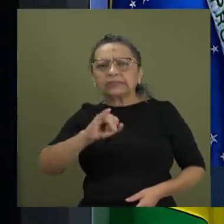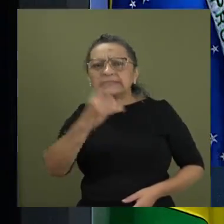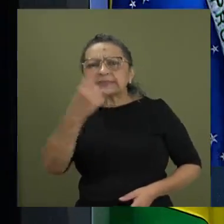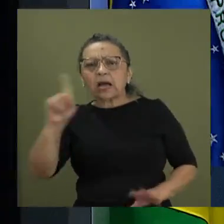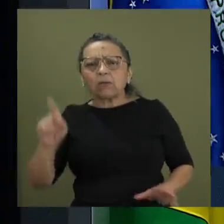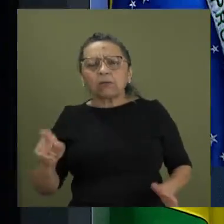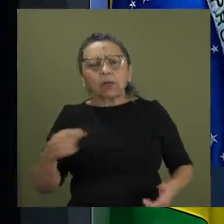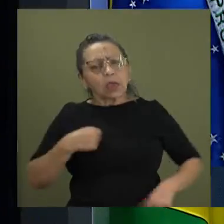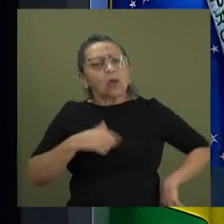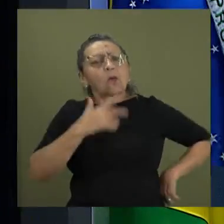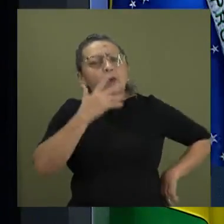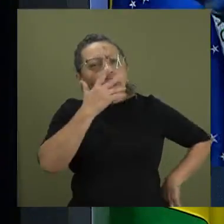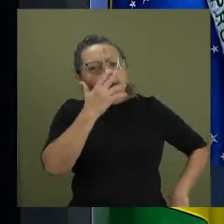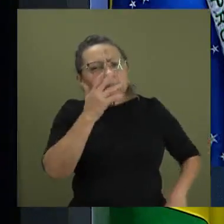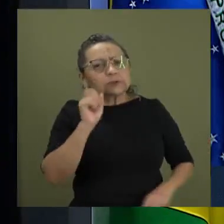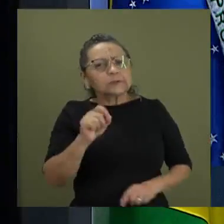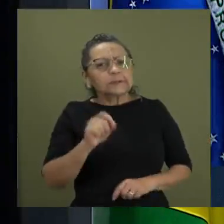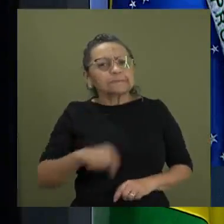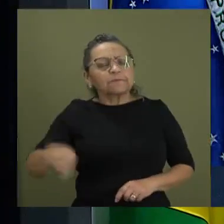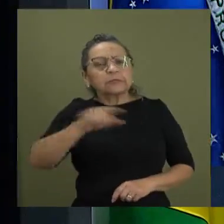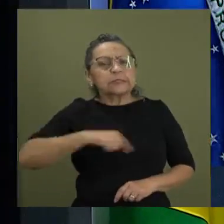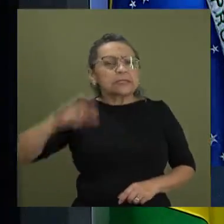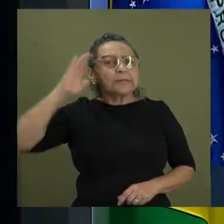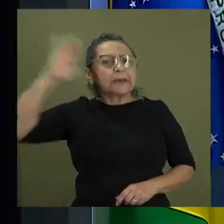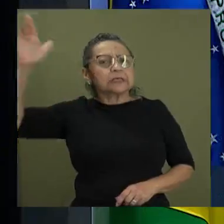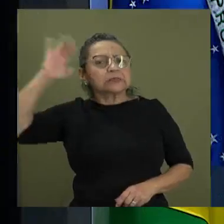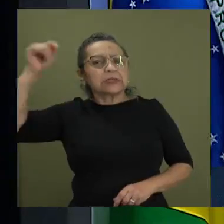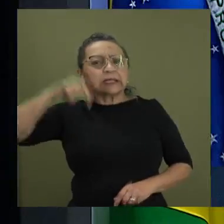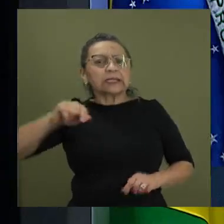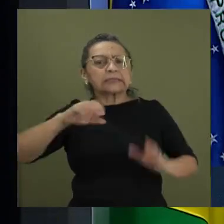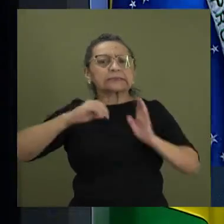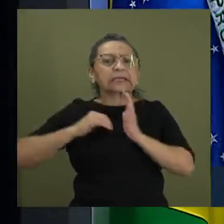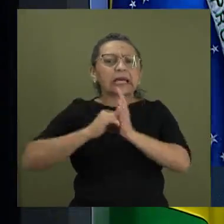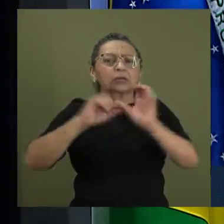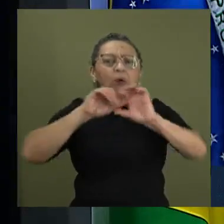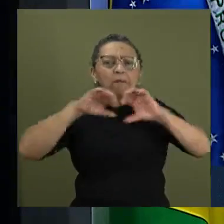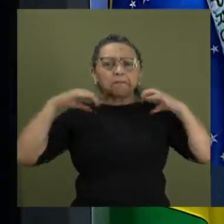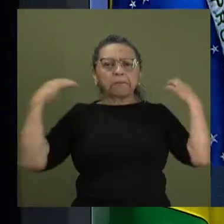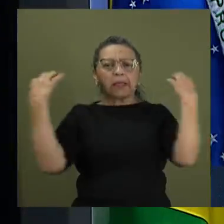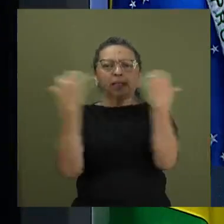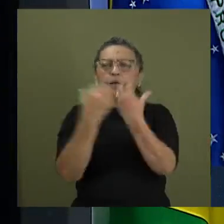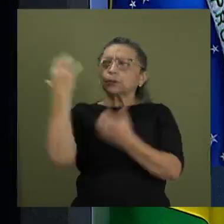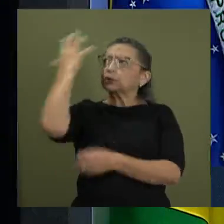E eu acho que, imagine esse plenário bonito que nós estamos aqui,